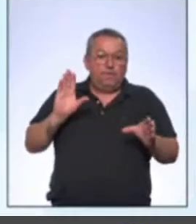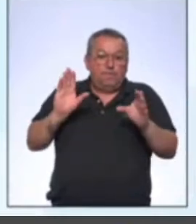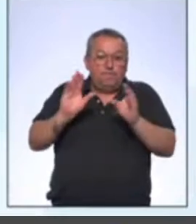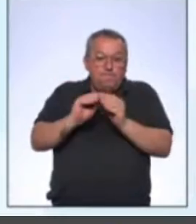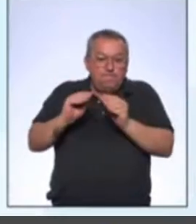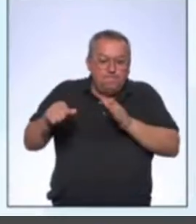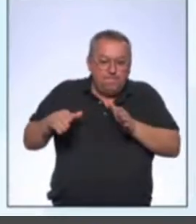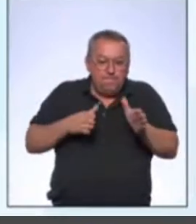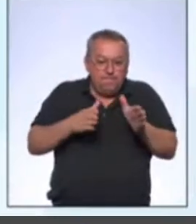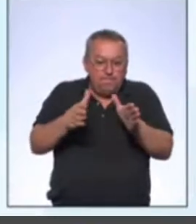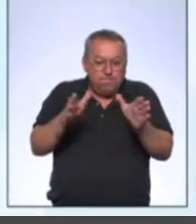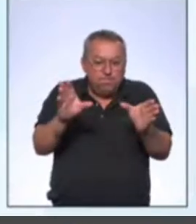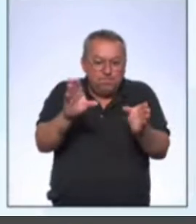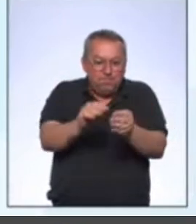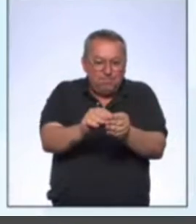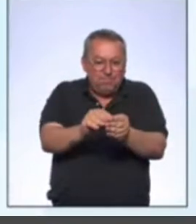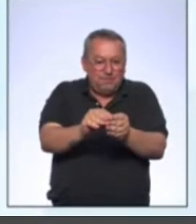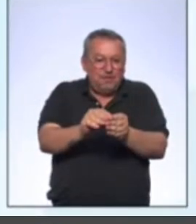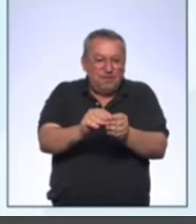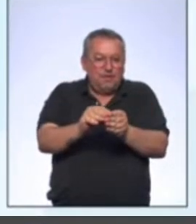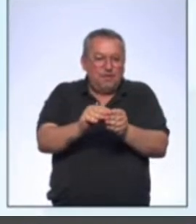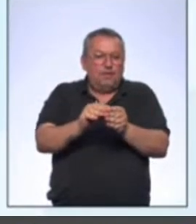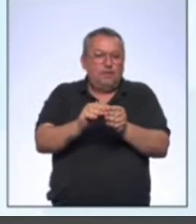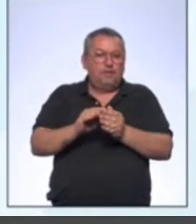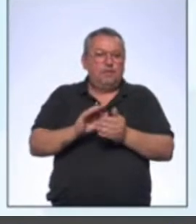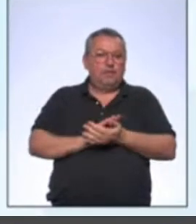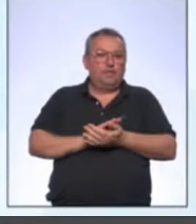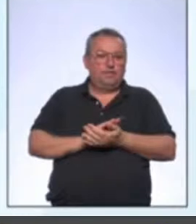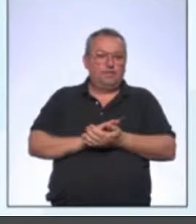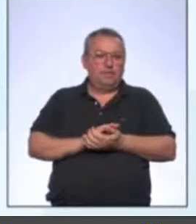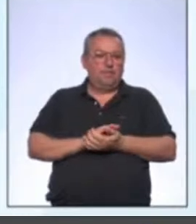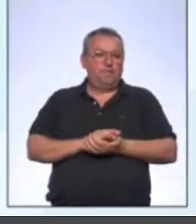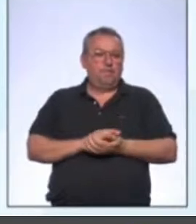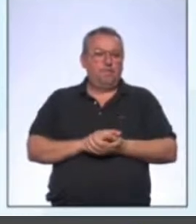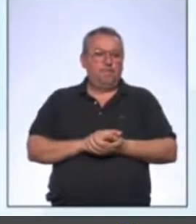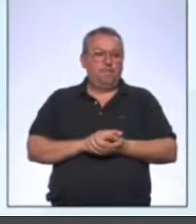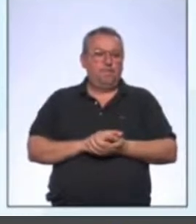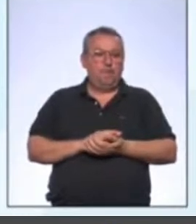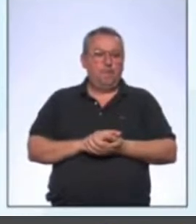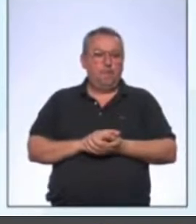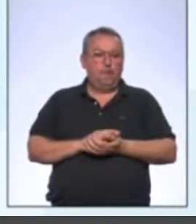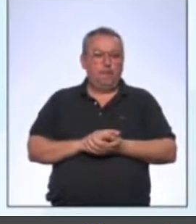Encurtando o Caminho, da Ângela Lago. Tá bom?